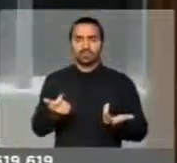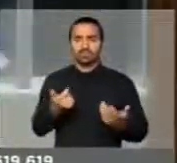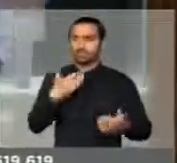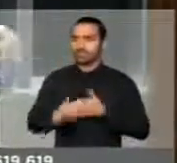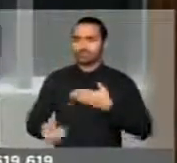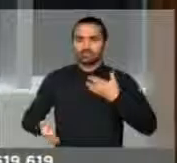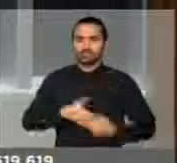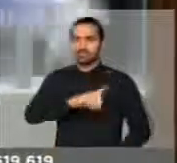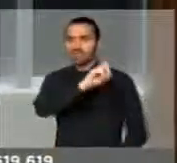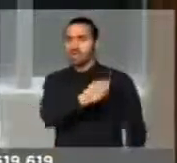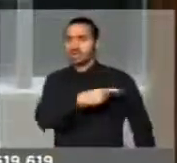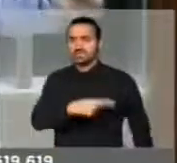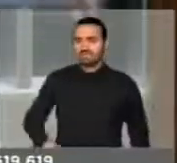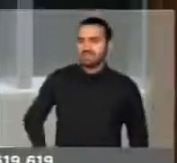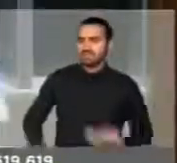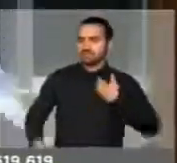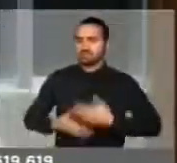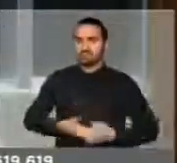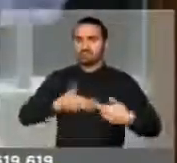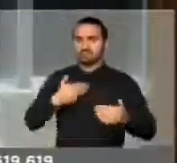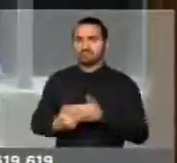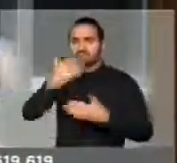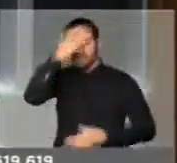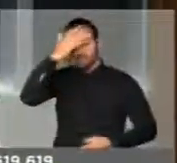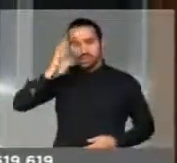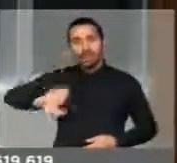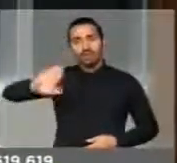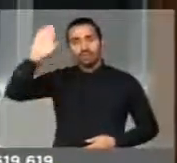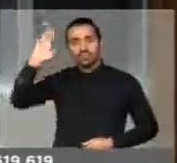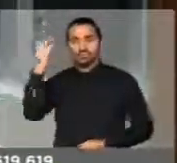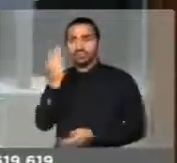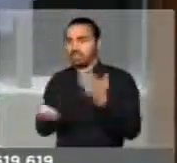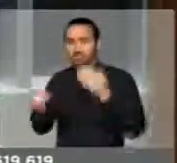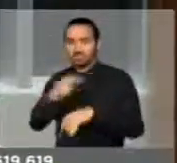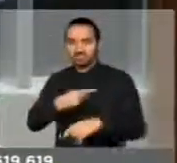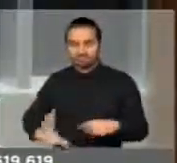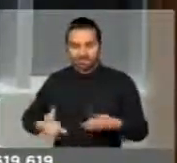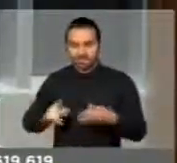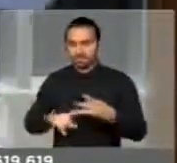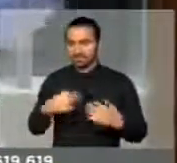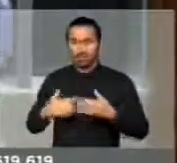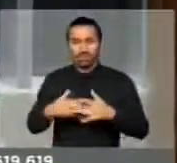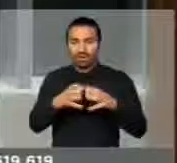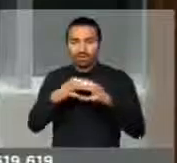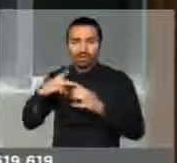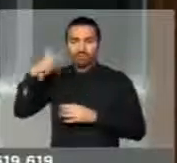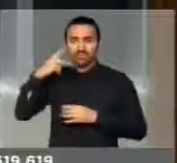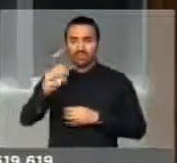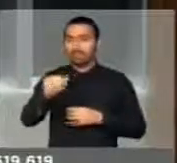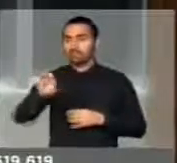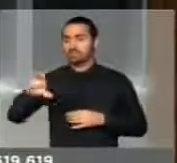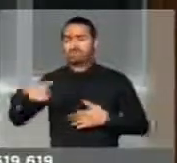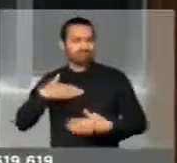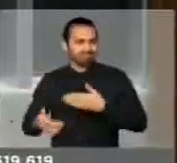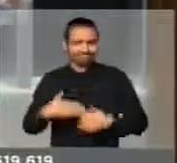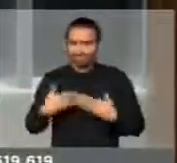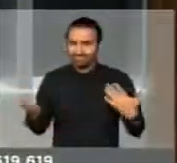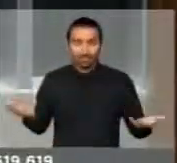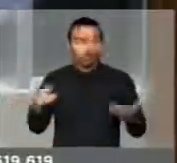11 milhões. Aí uns querem dizer, olha, a Odebrecht deu essa contribuição,